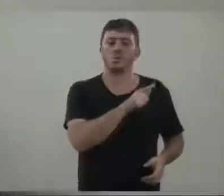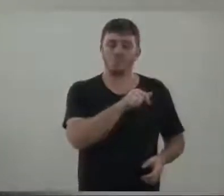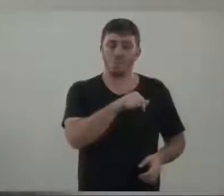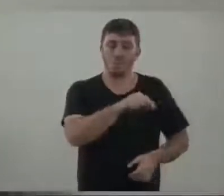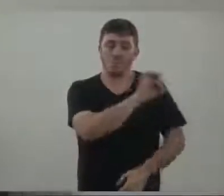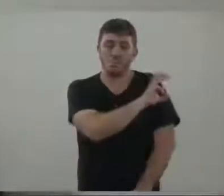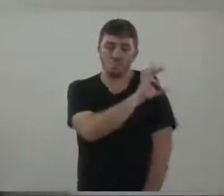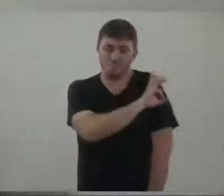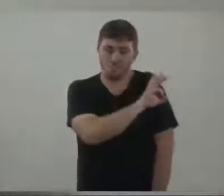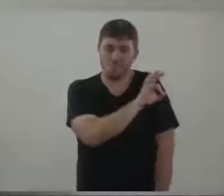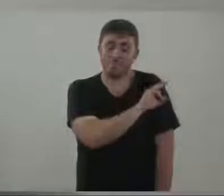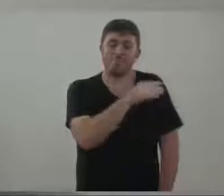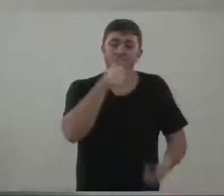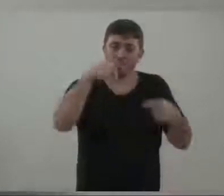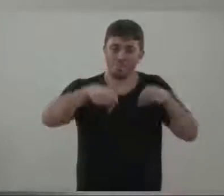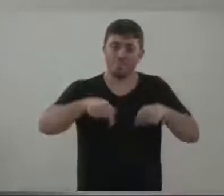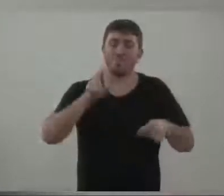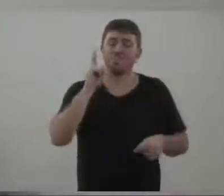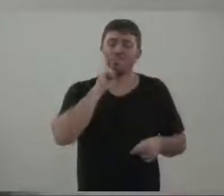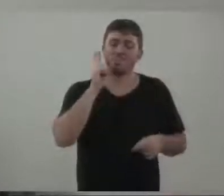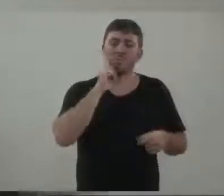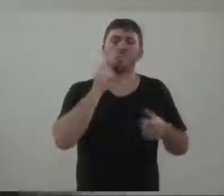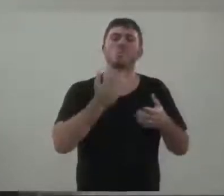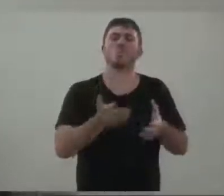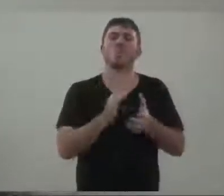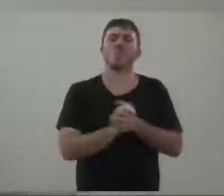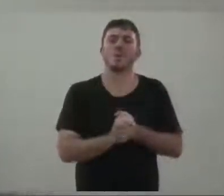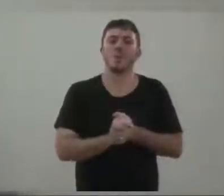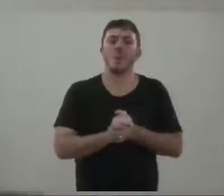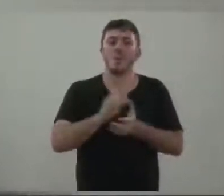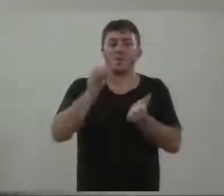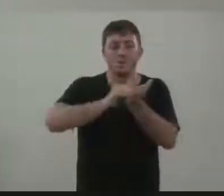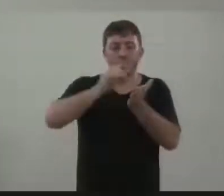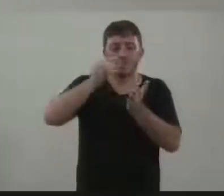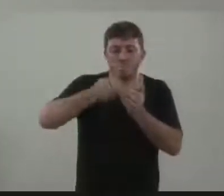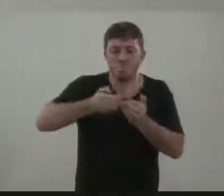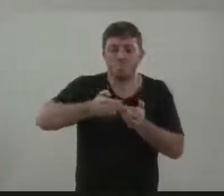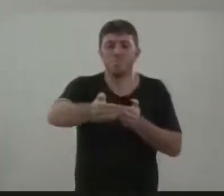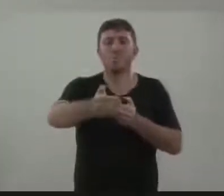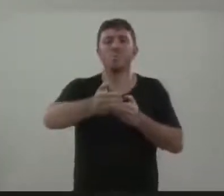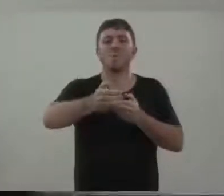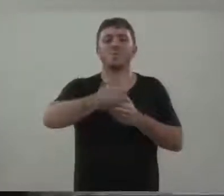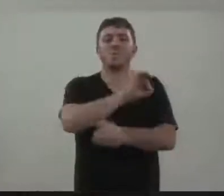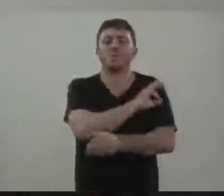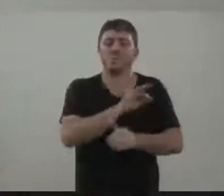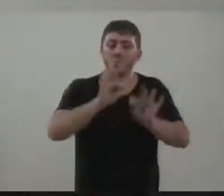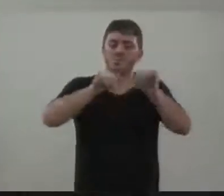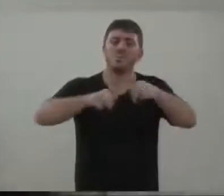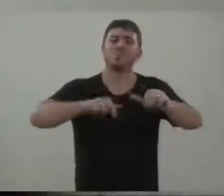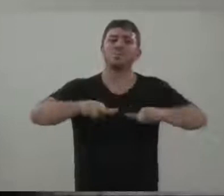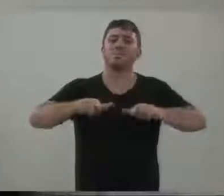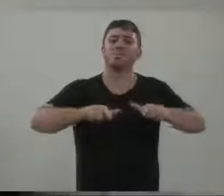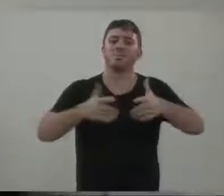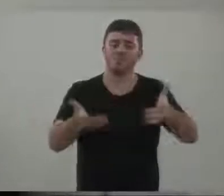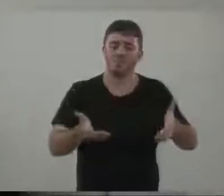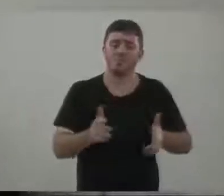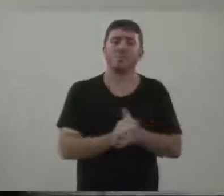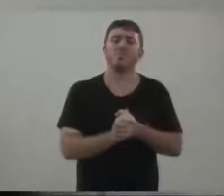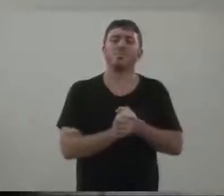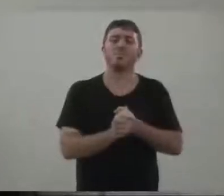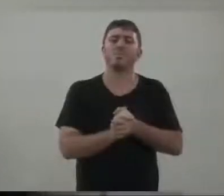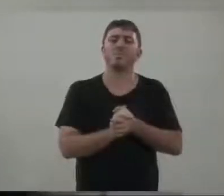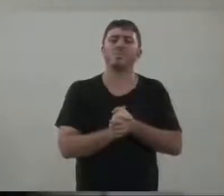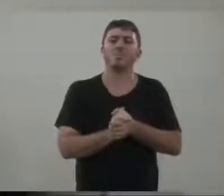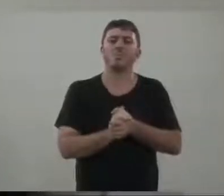minutos finais, nesses meses finais aí do governo, para que também, eventualmente, caia aí